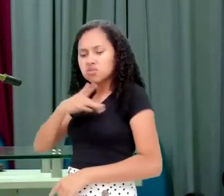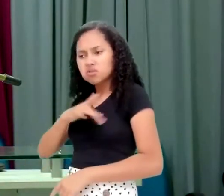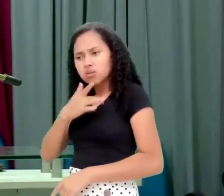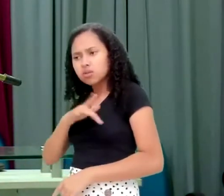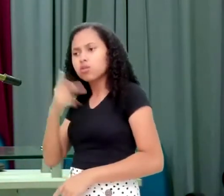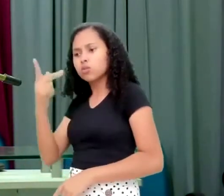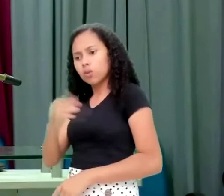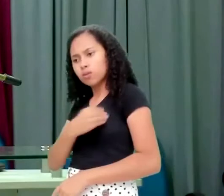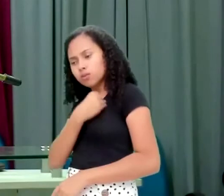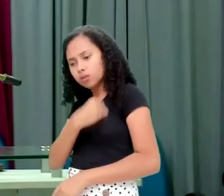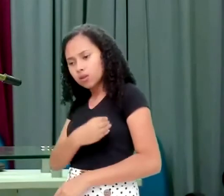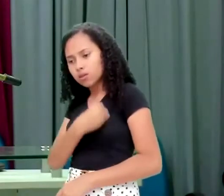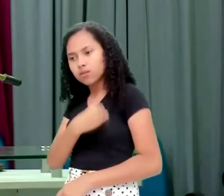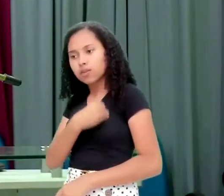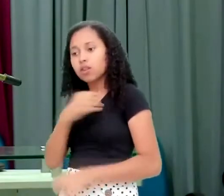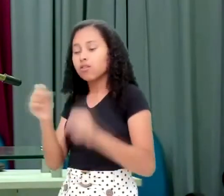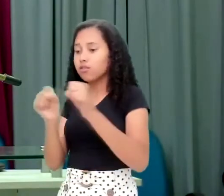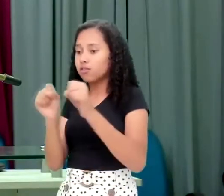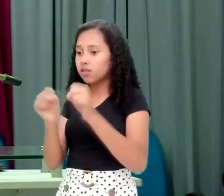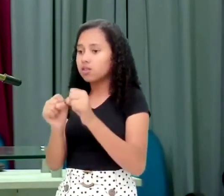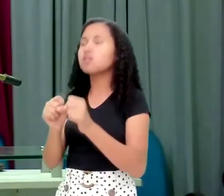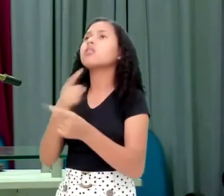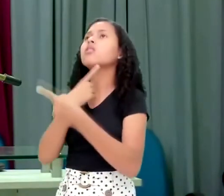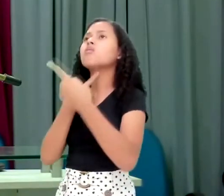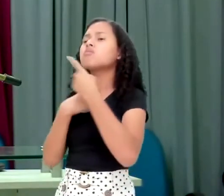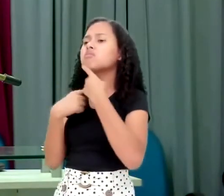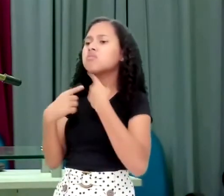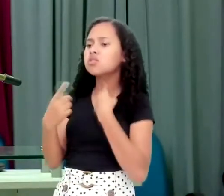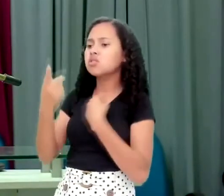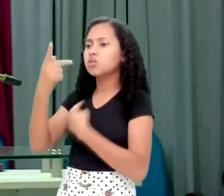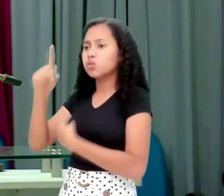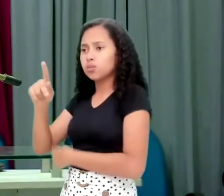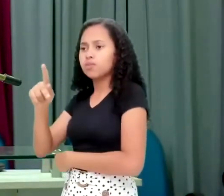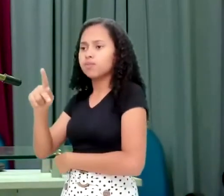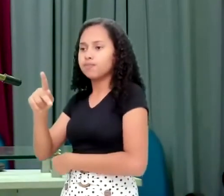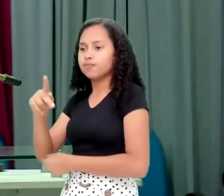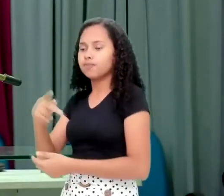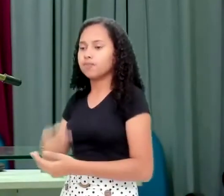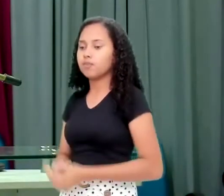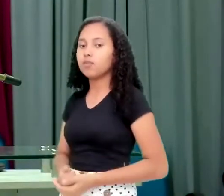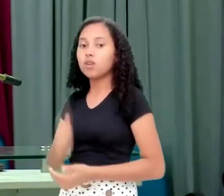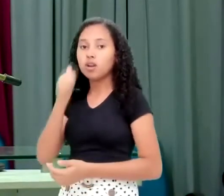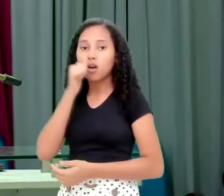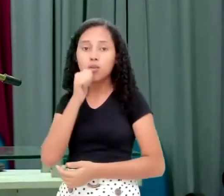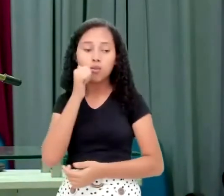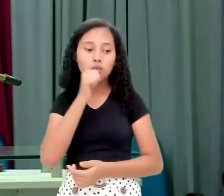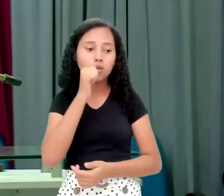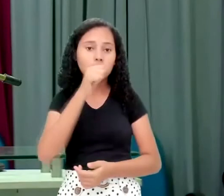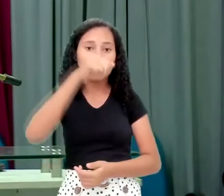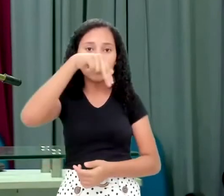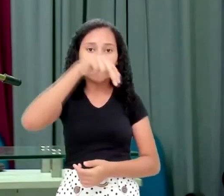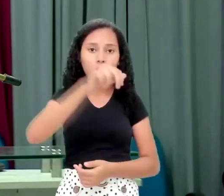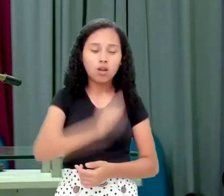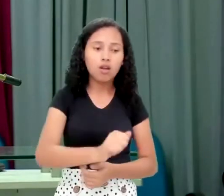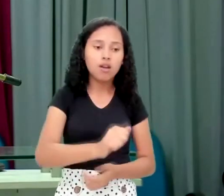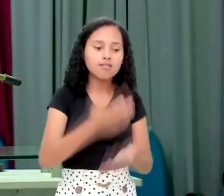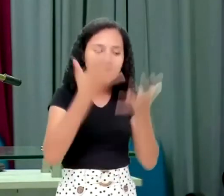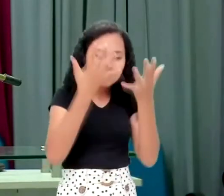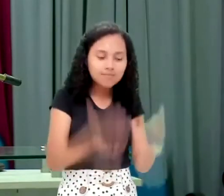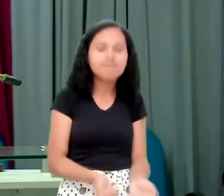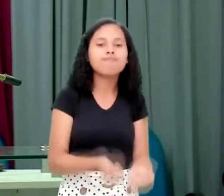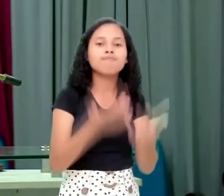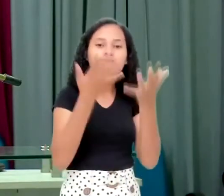contigo, e seja feito conforme a tua palavra, aquilo que tu pediu. Aquela mulher tomou posse, aleluia,